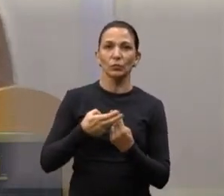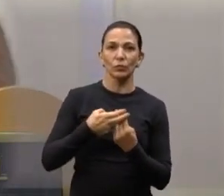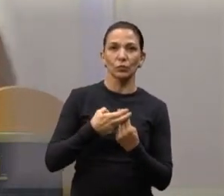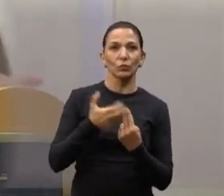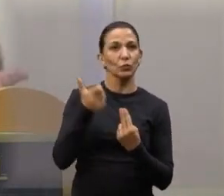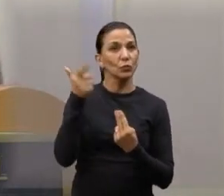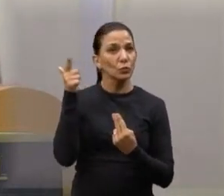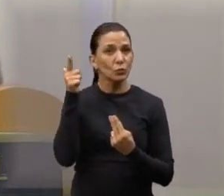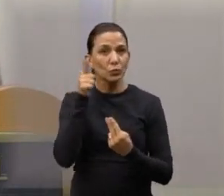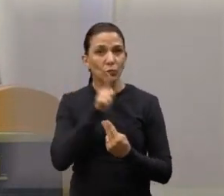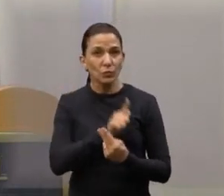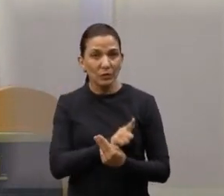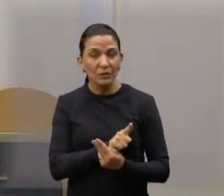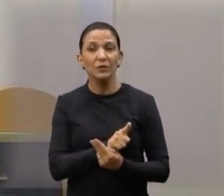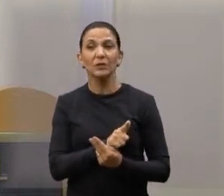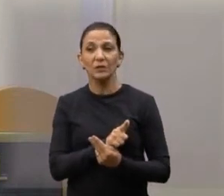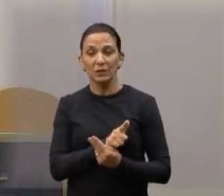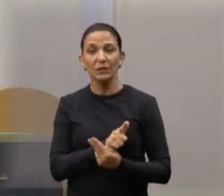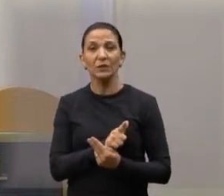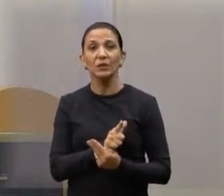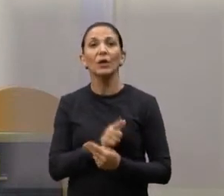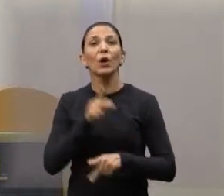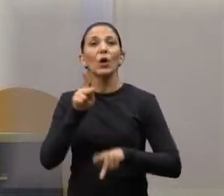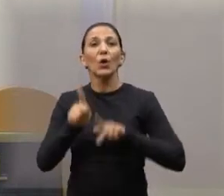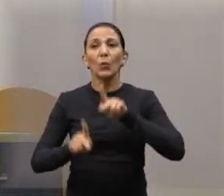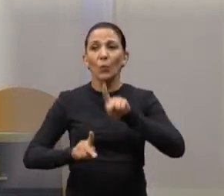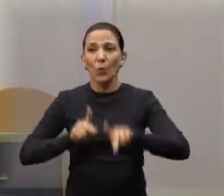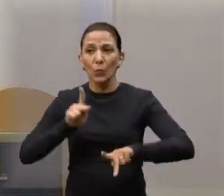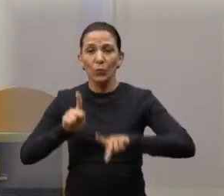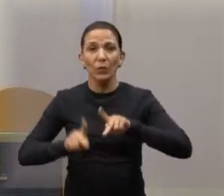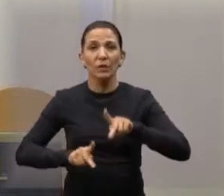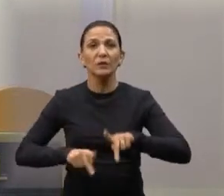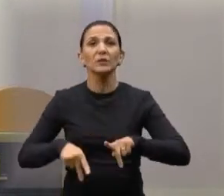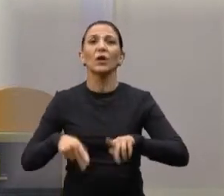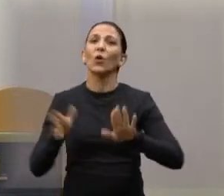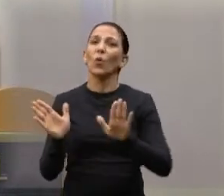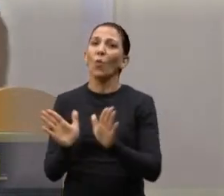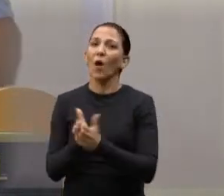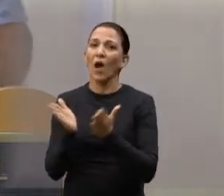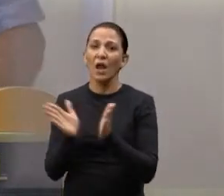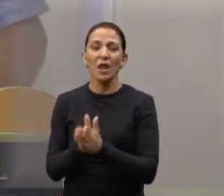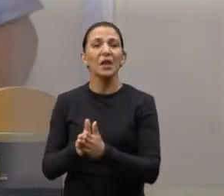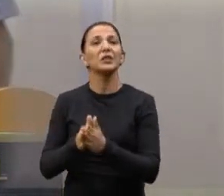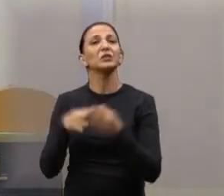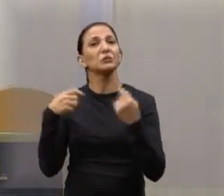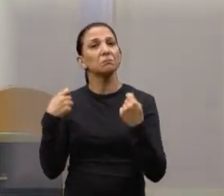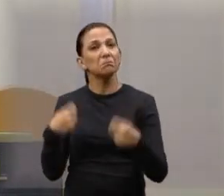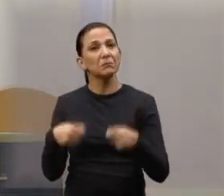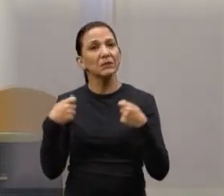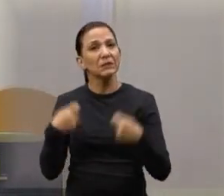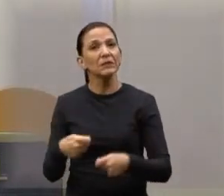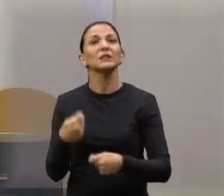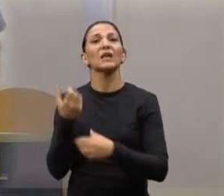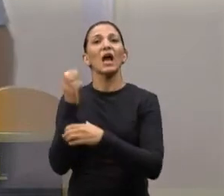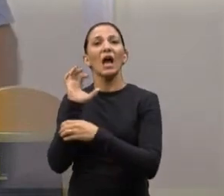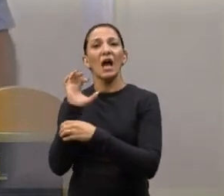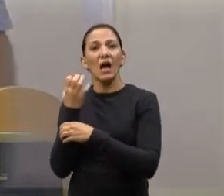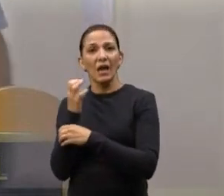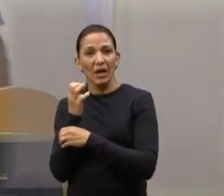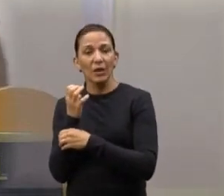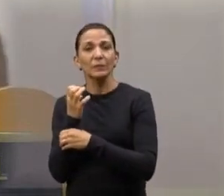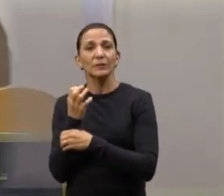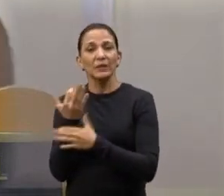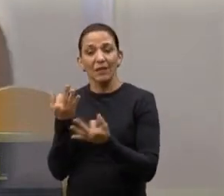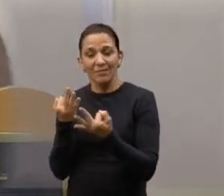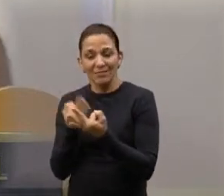para que fosse fornecido graciosamente à população carente os benefícios dos medicamentos extraídos da